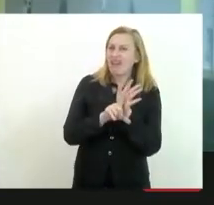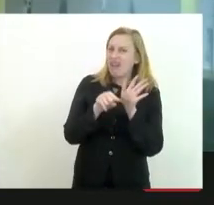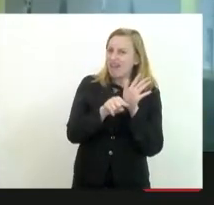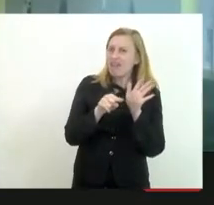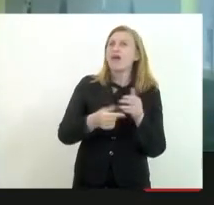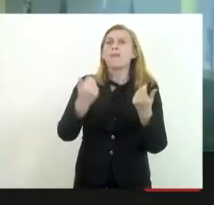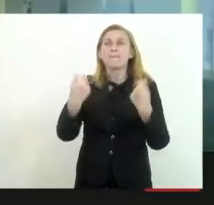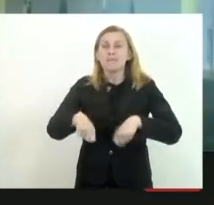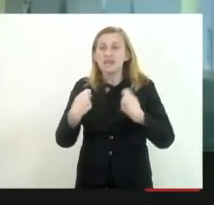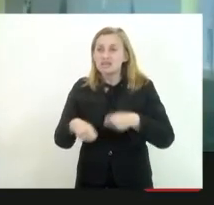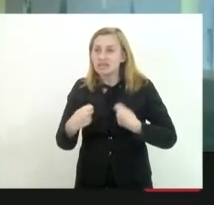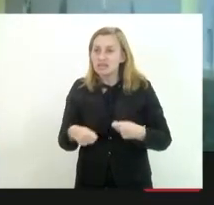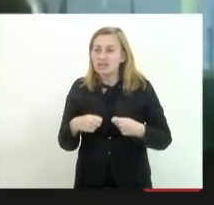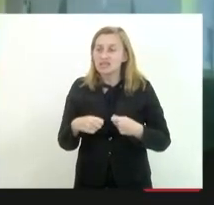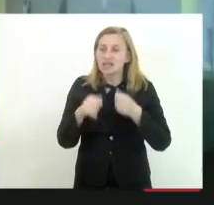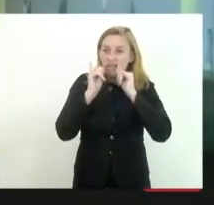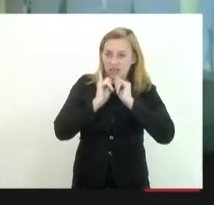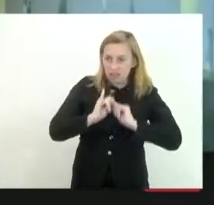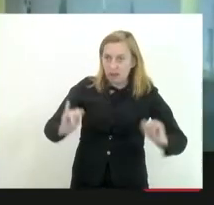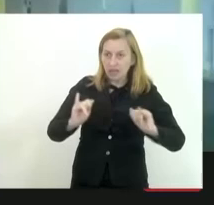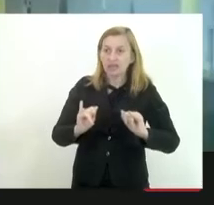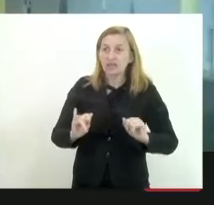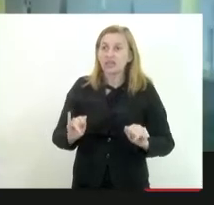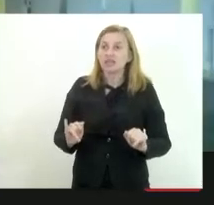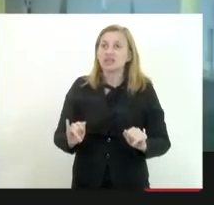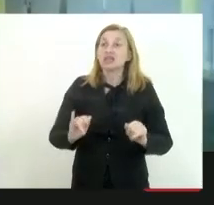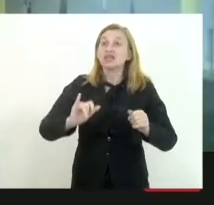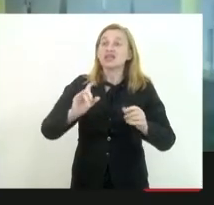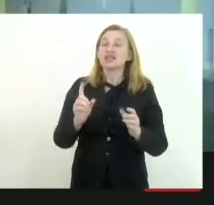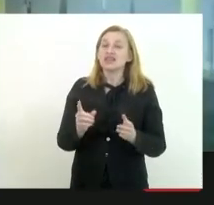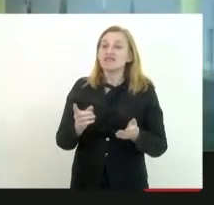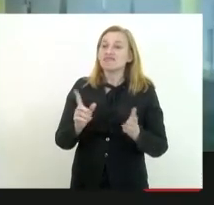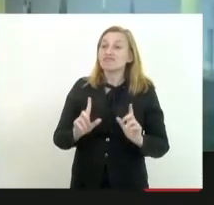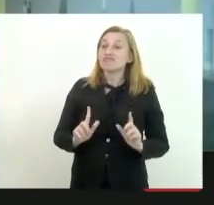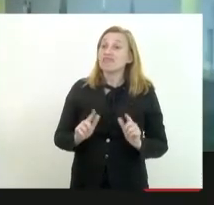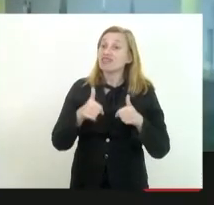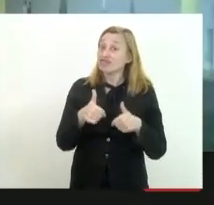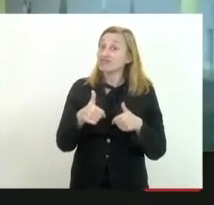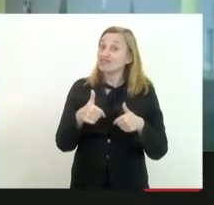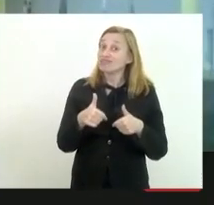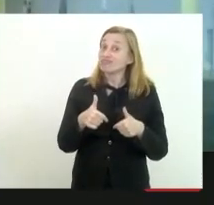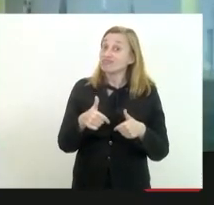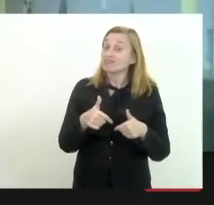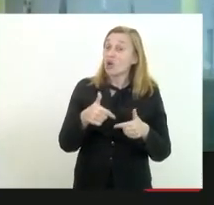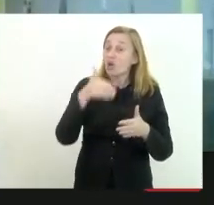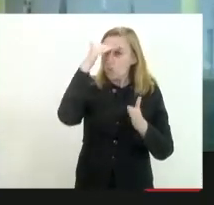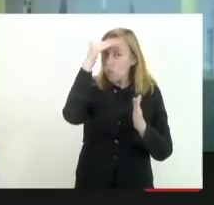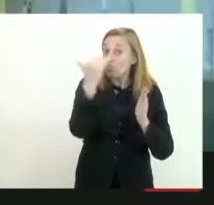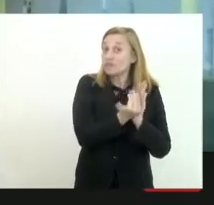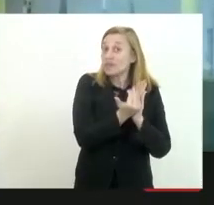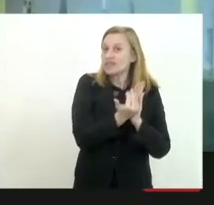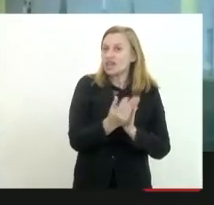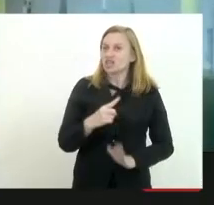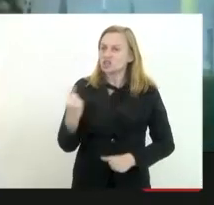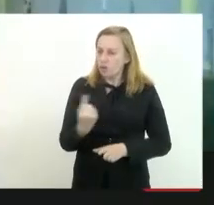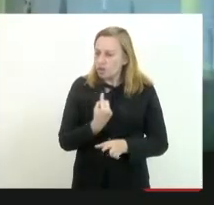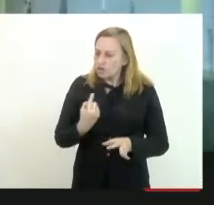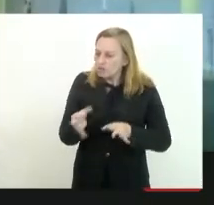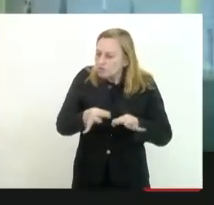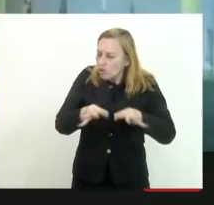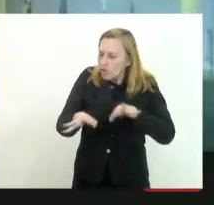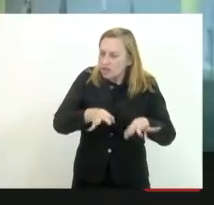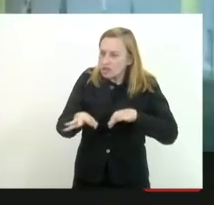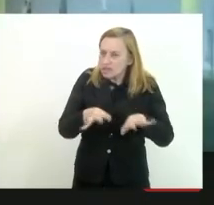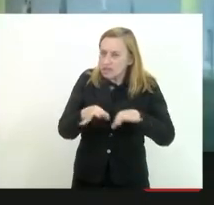precisam ser não somente divulgadas, mas como praticadas. Porque nós somos extremamente organizados, nós